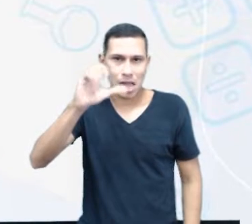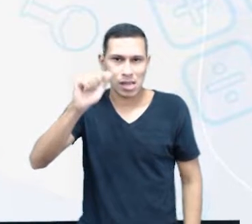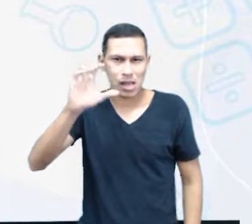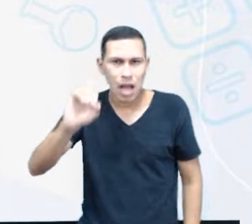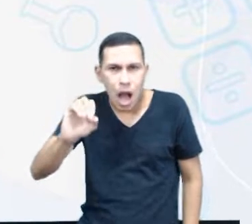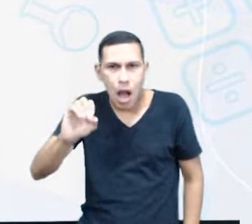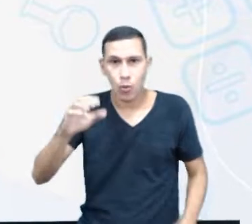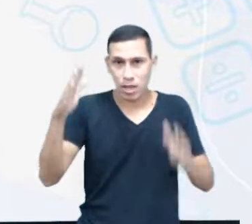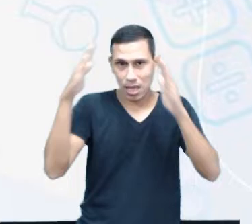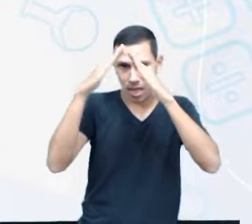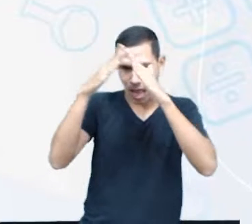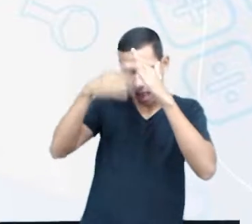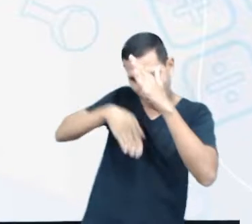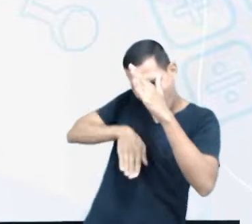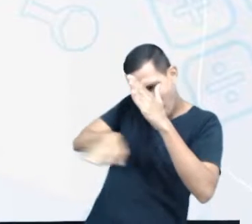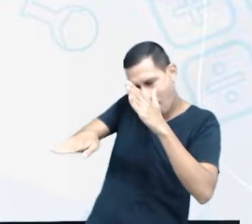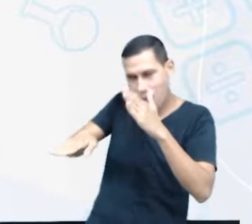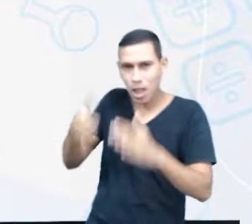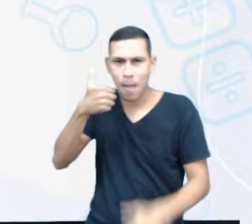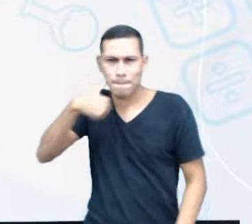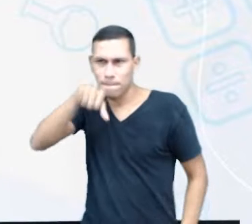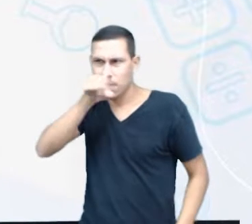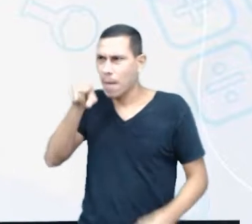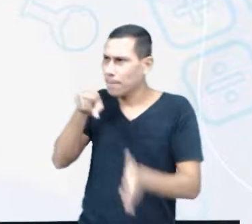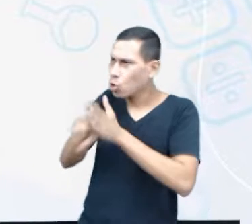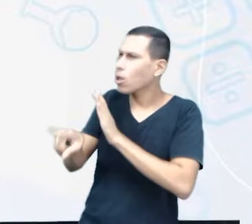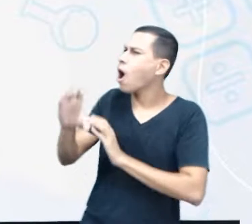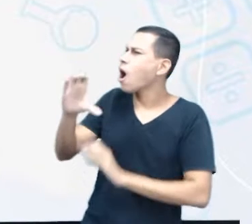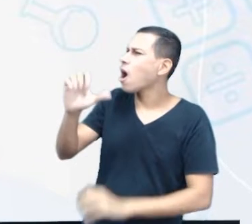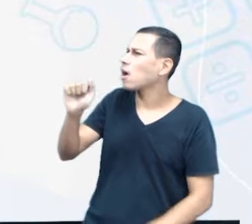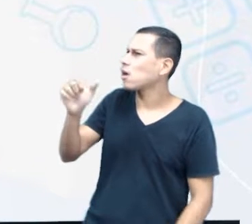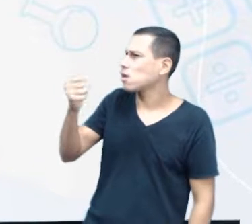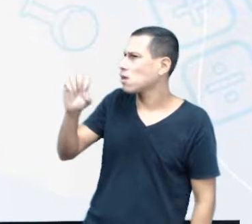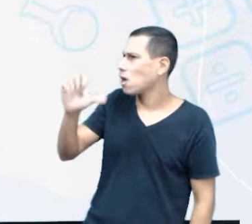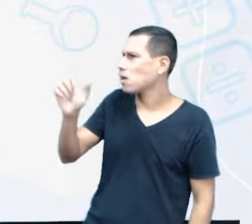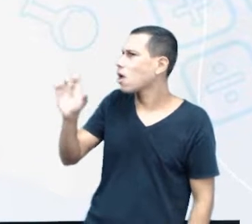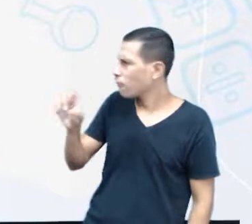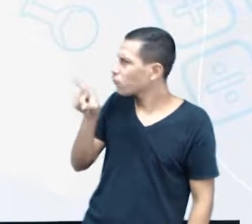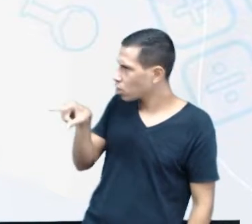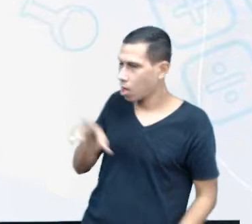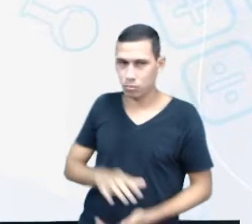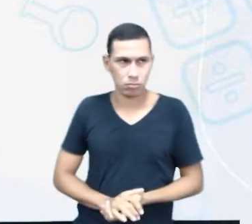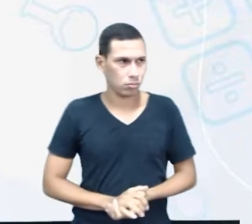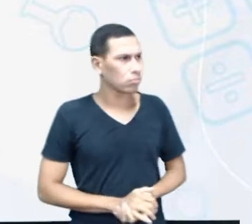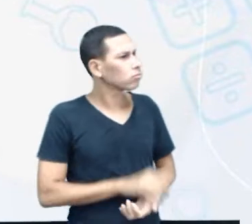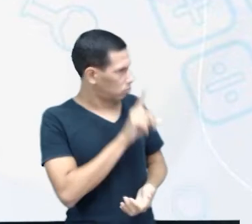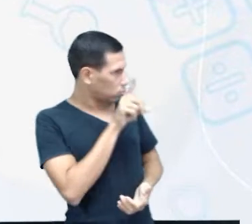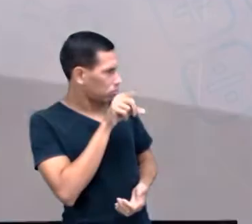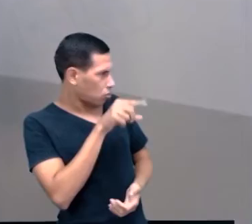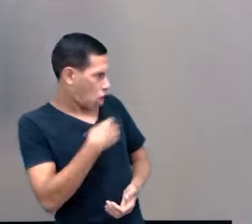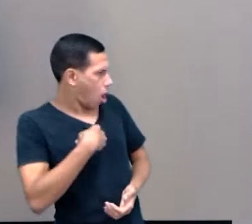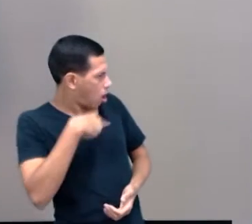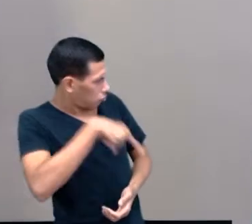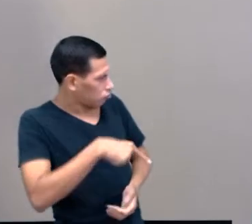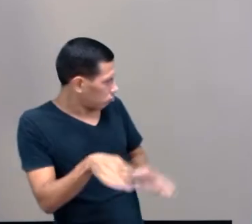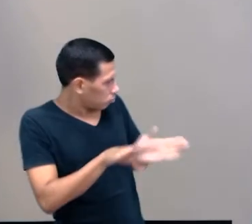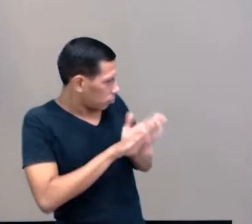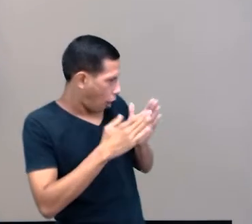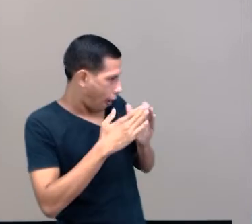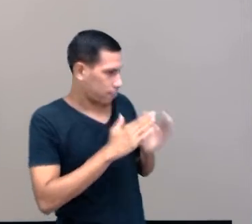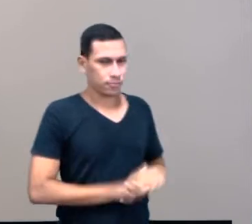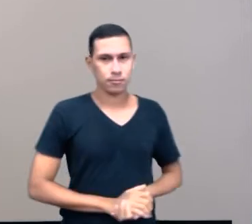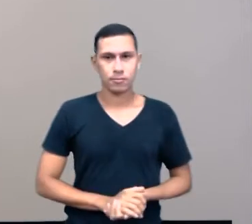rapidez. Vup! E a mãe do Cascão pergunta: "Cascão, isso foi você?" "Fui." Bom,